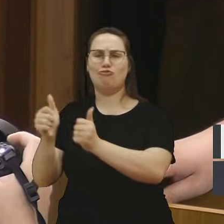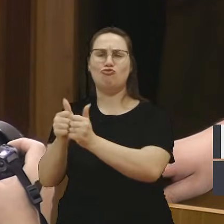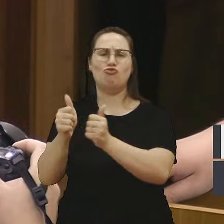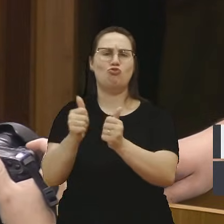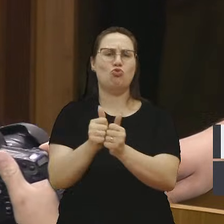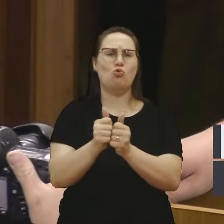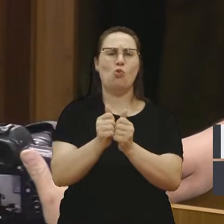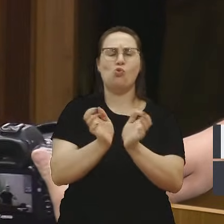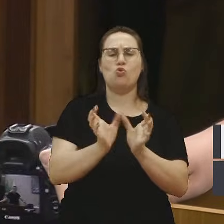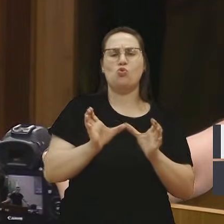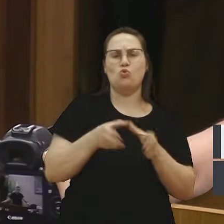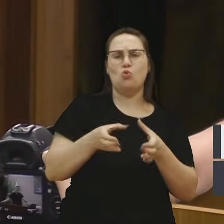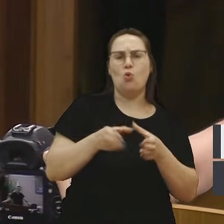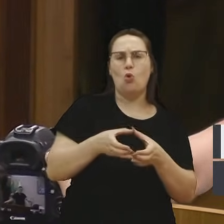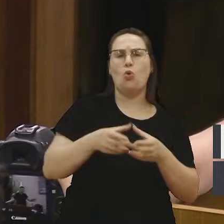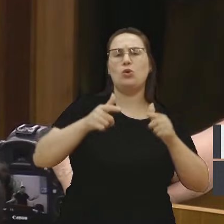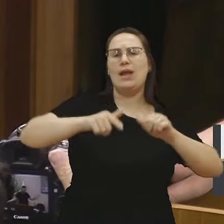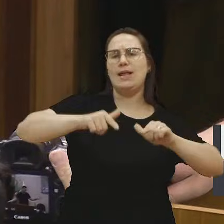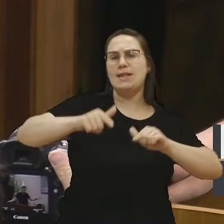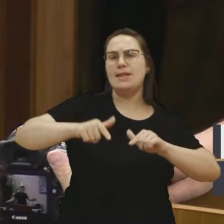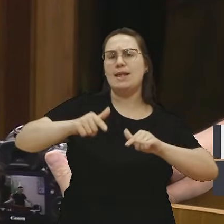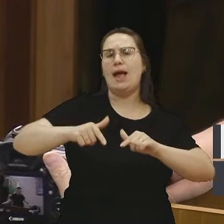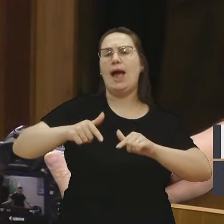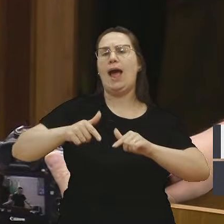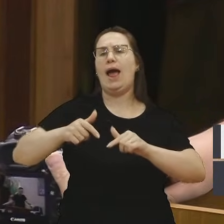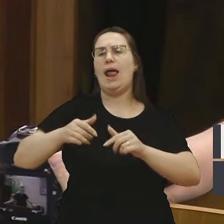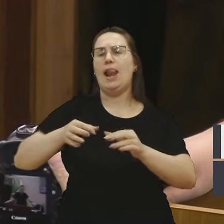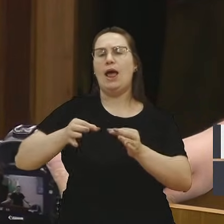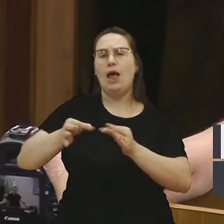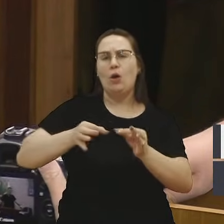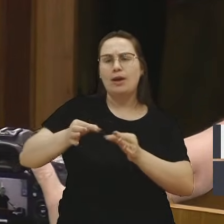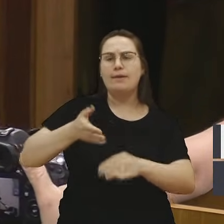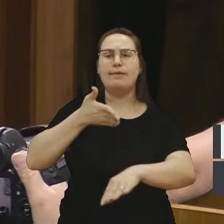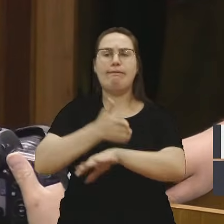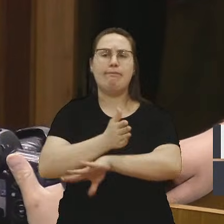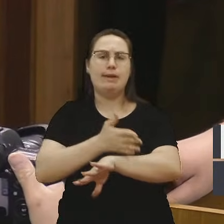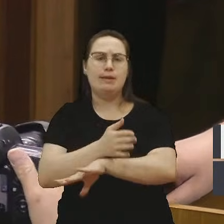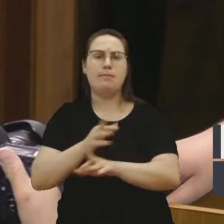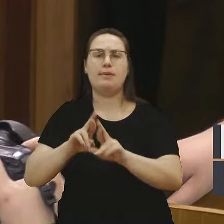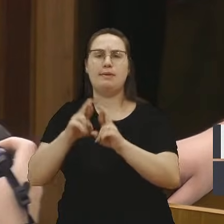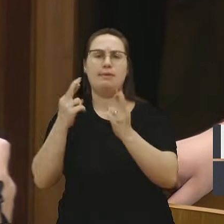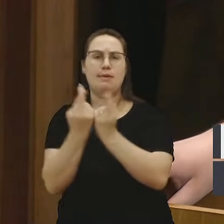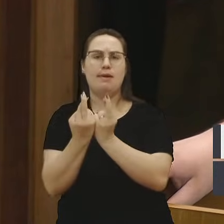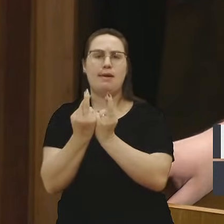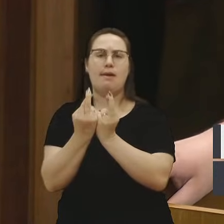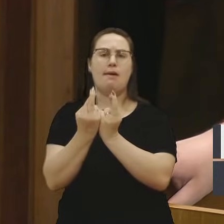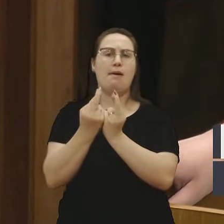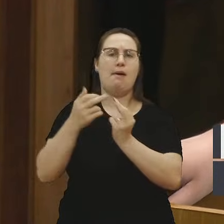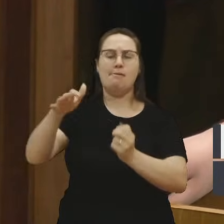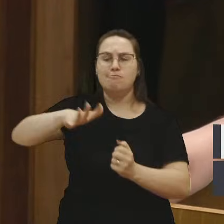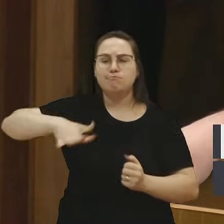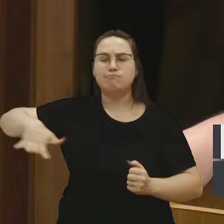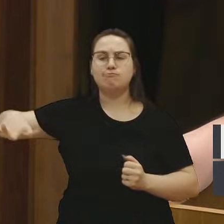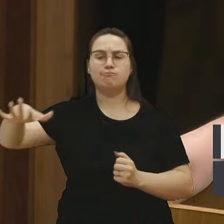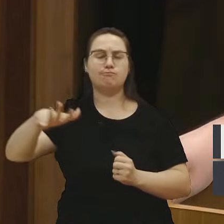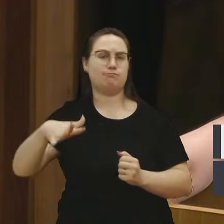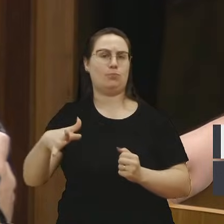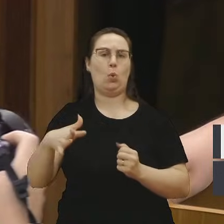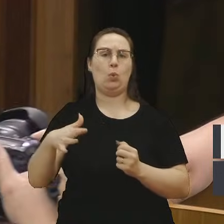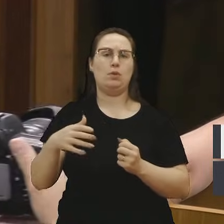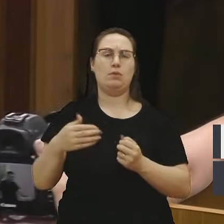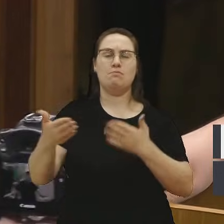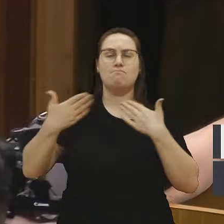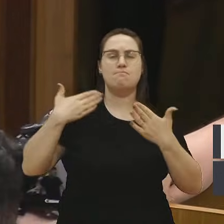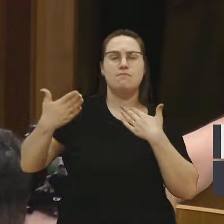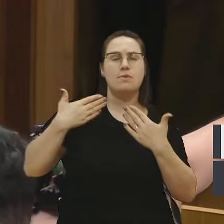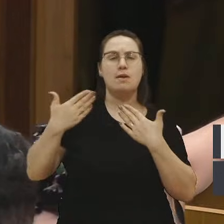gabinete, na sala da comissão. A Nani também muitas vezes participou dessas reuniões, audiências públicas, reuniões públicas, né, momentos que a gente debateu.